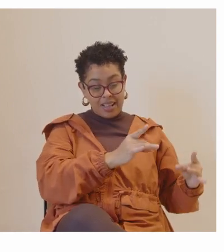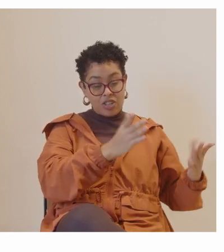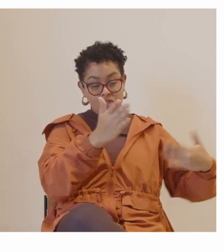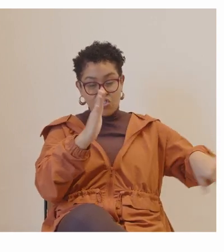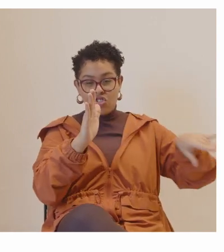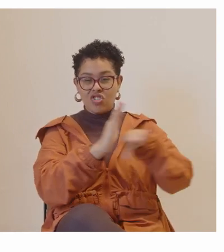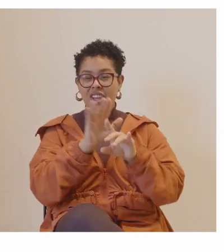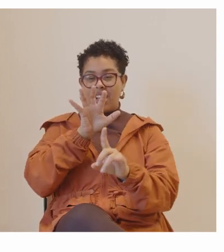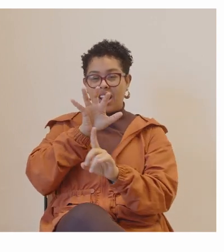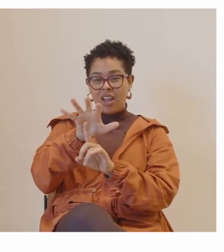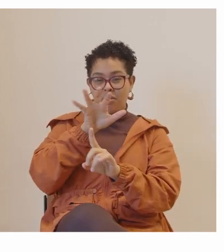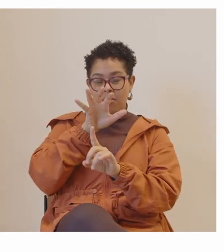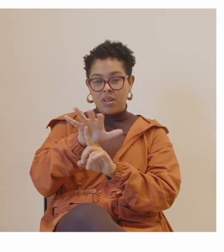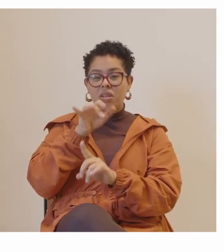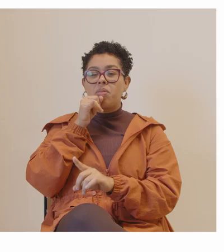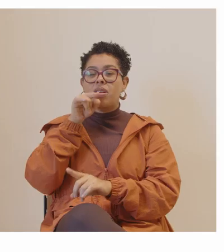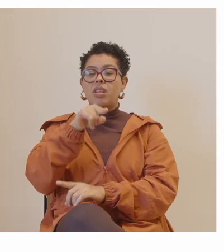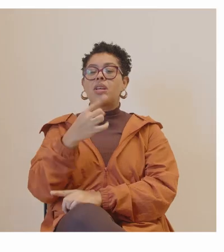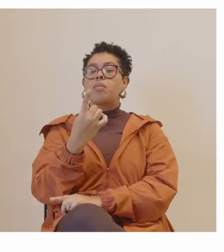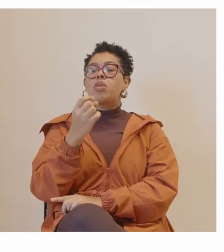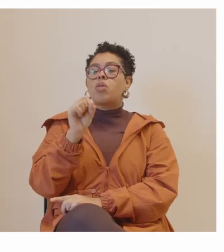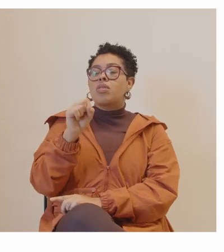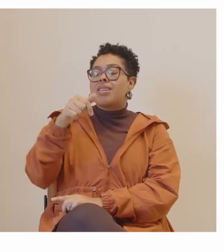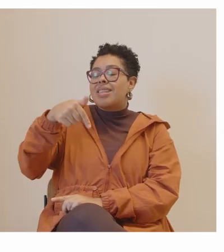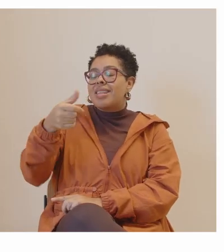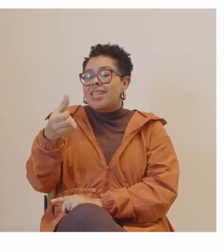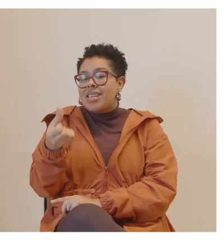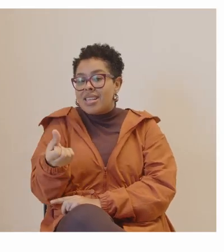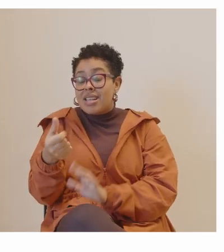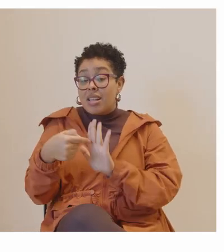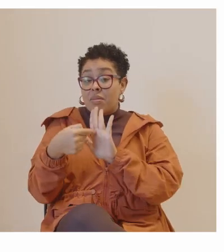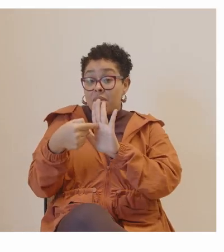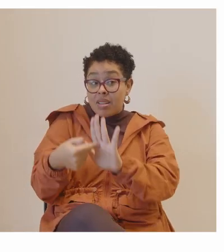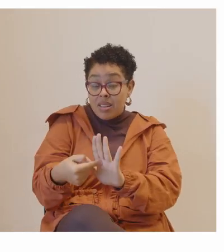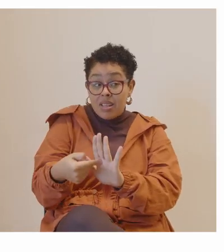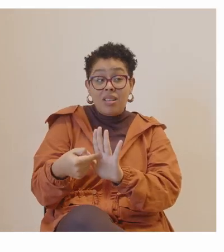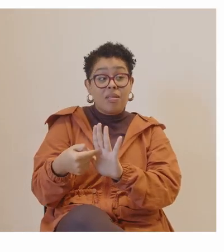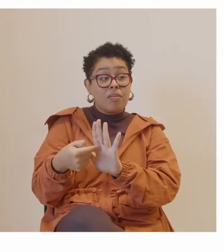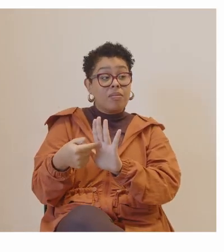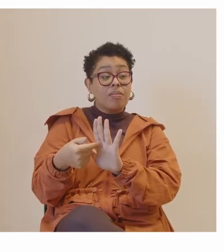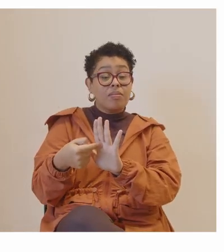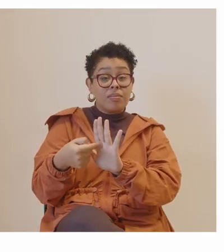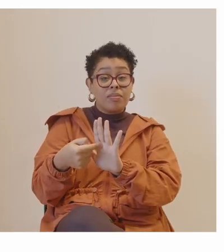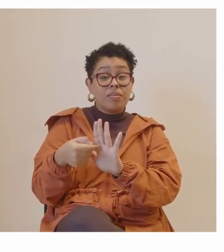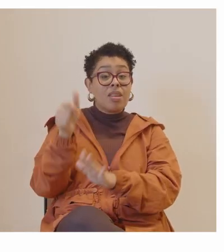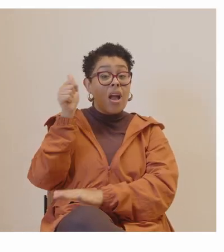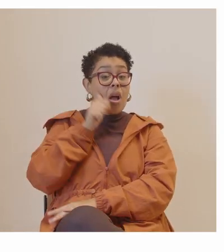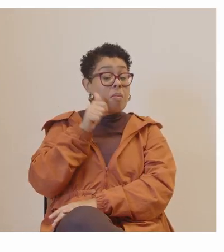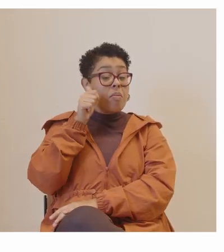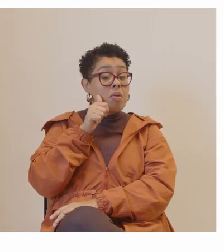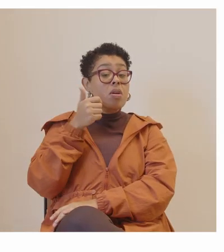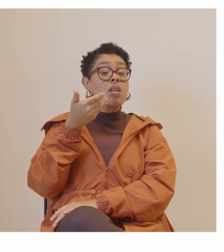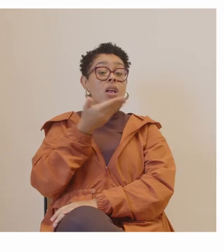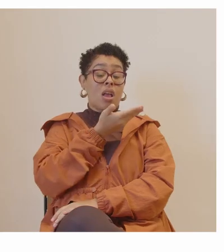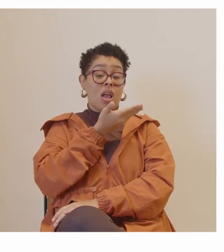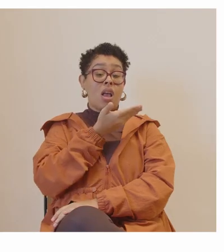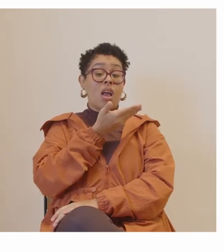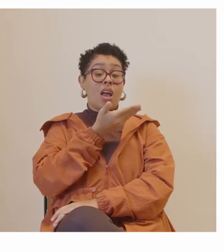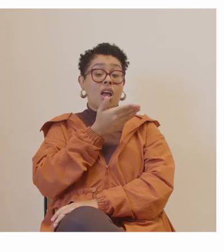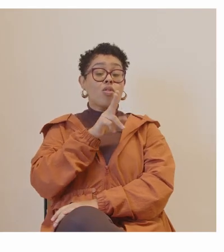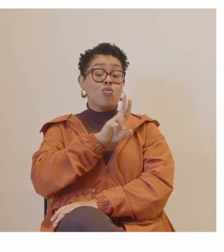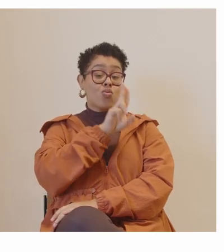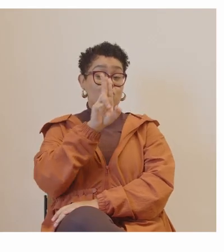apresenta para a exposição impressionista de 1876, e que, na verdade, é a mulher dele, que é usada como